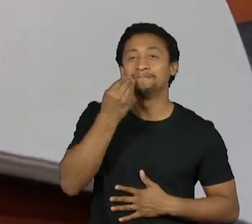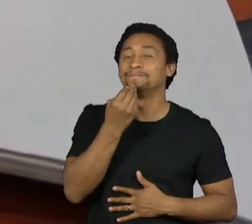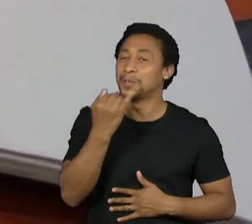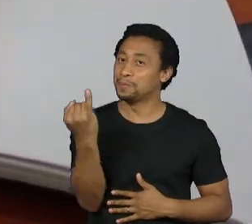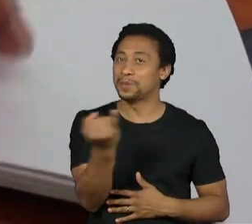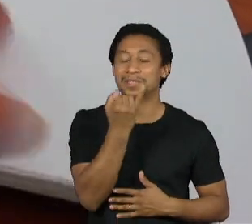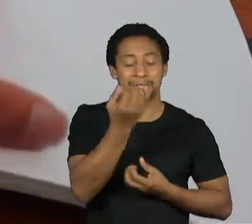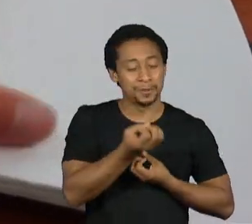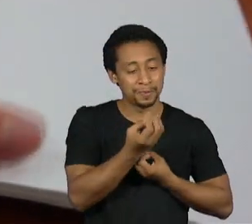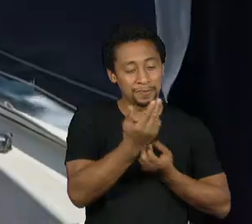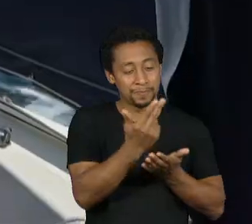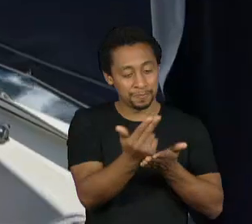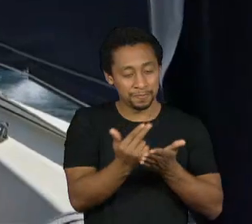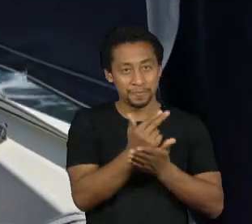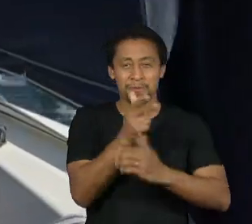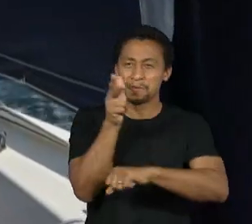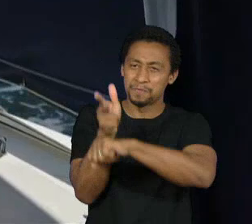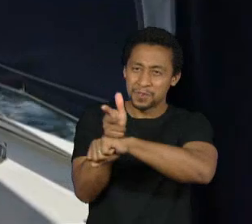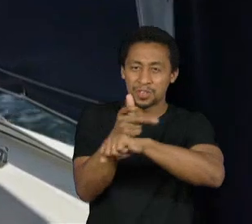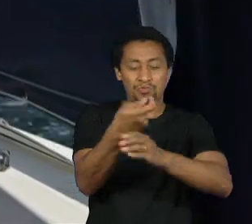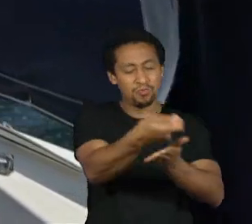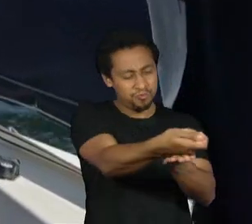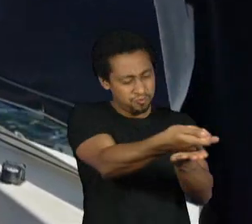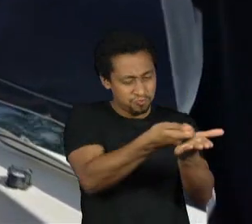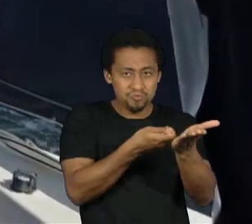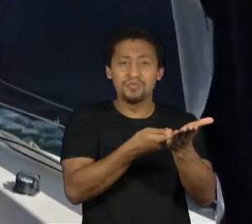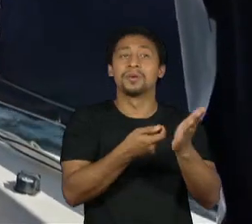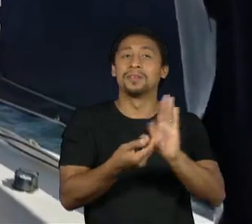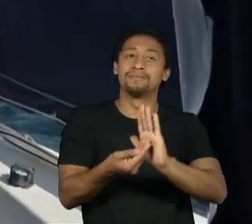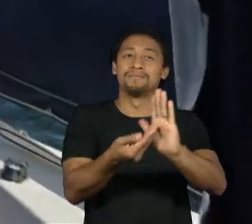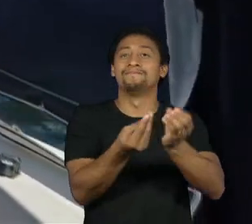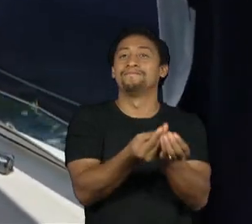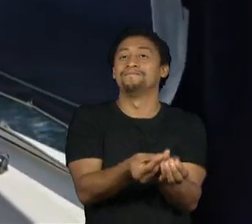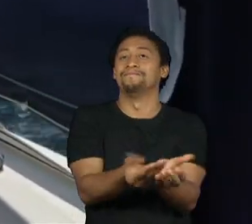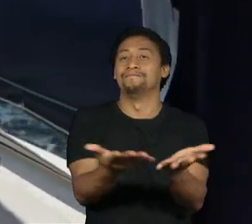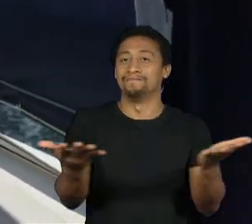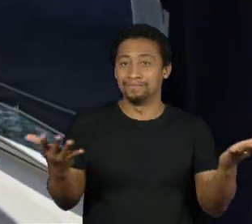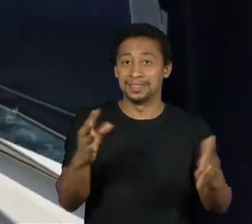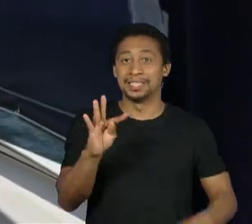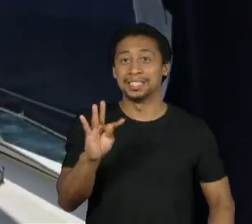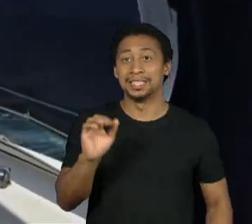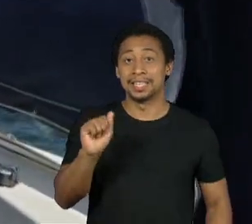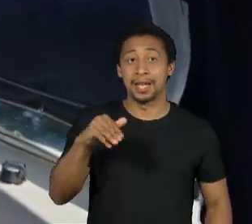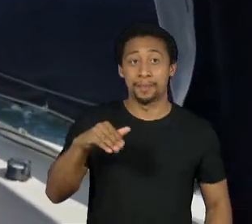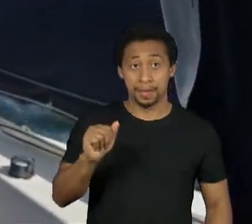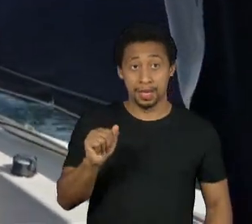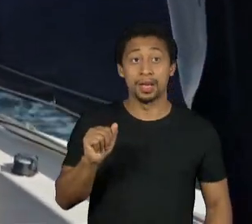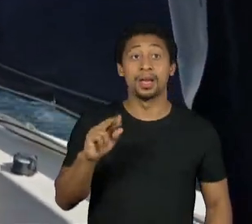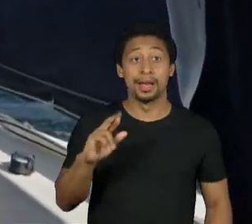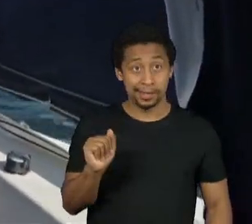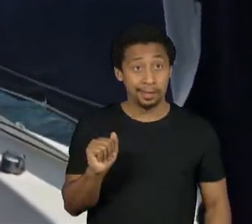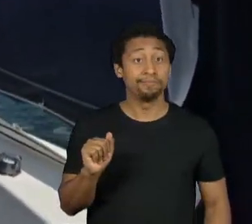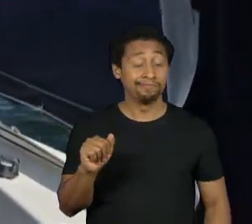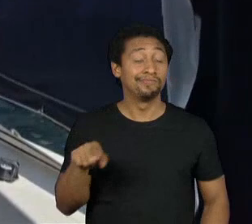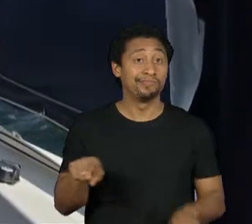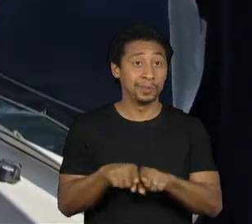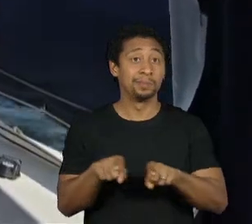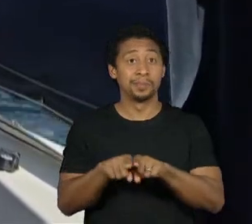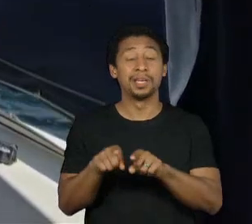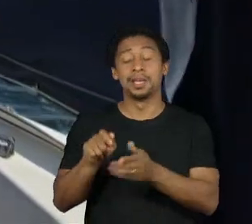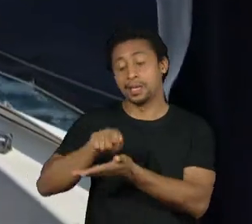poesias, desenhos, vídeos e textos, e compartilhados por Tamara Klink em livros e no seu canal do